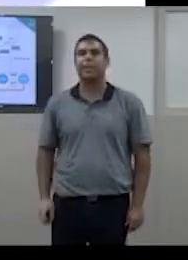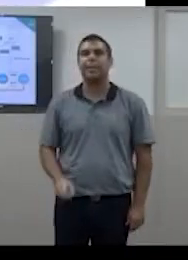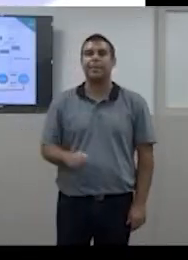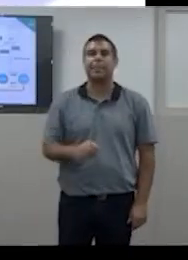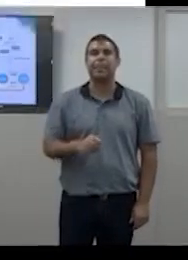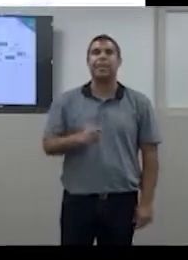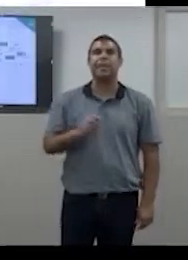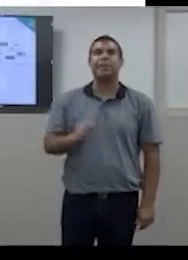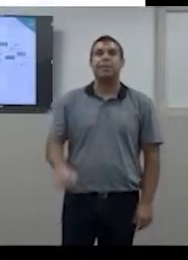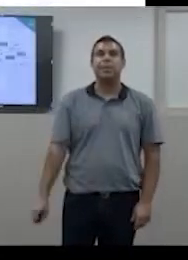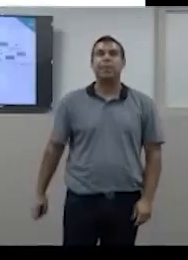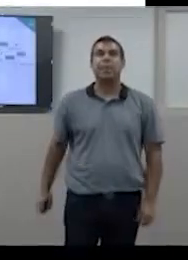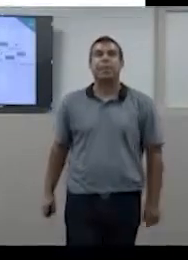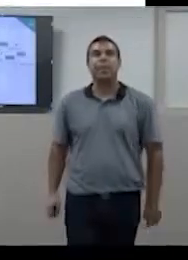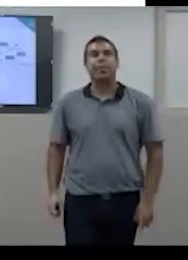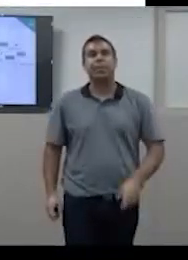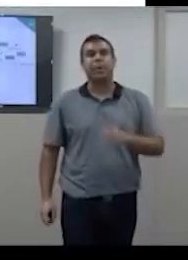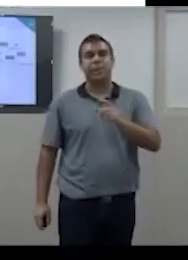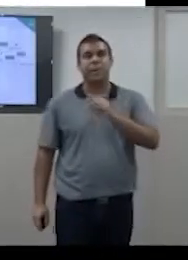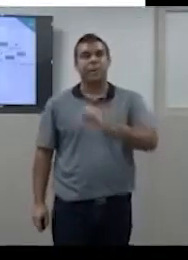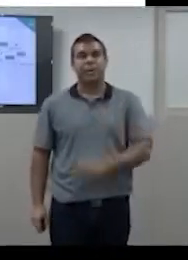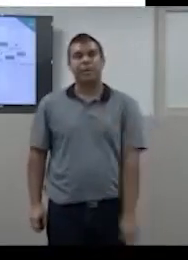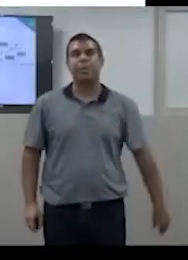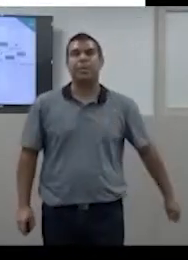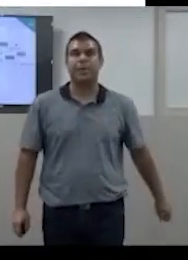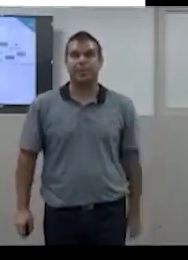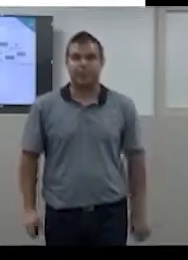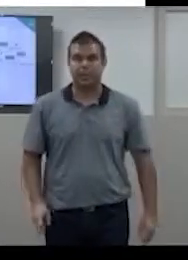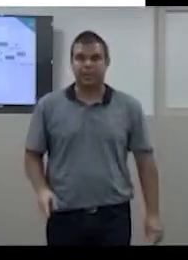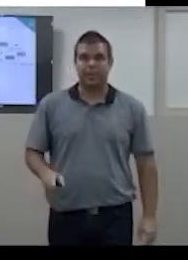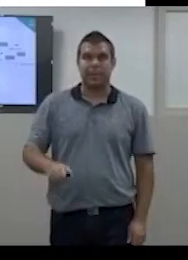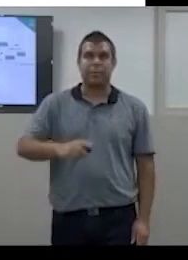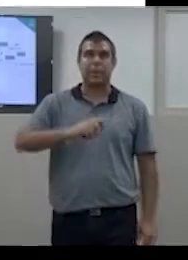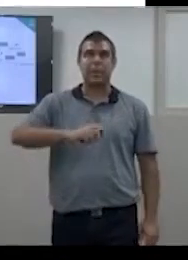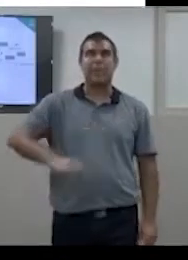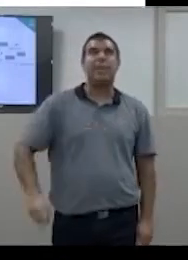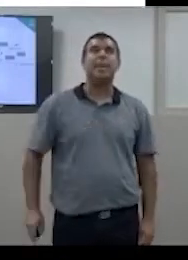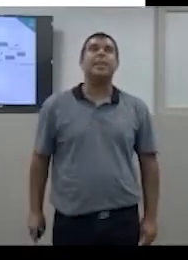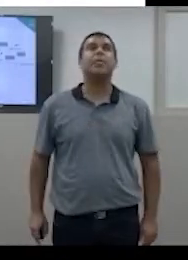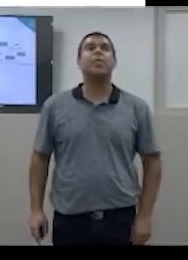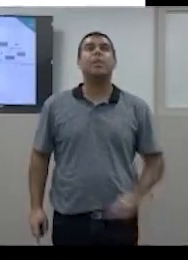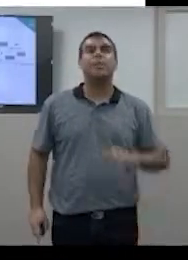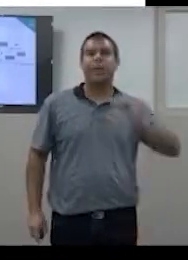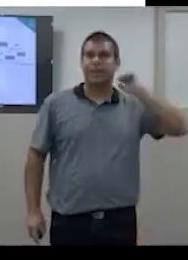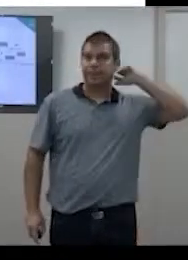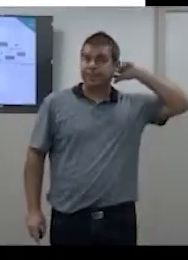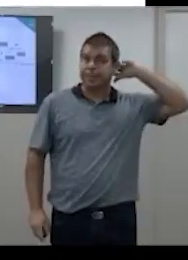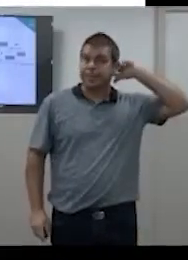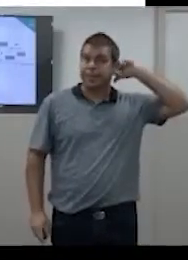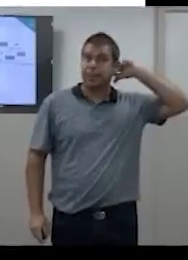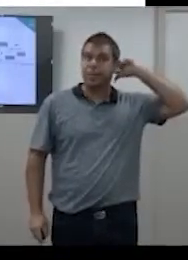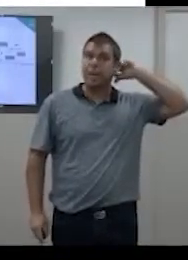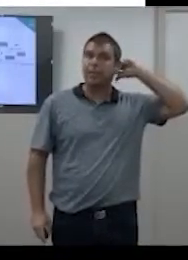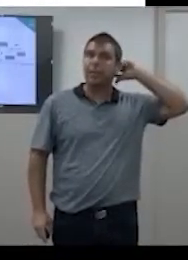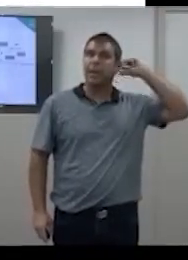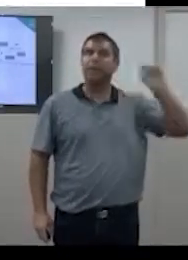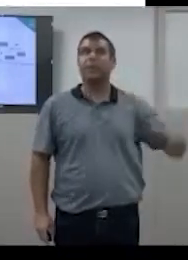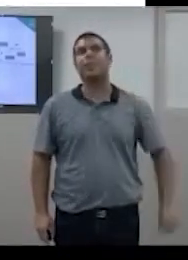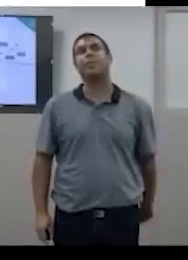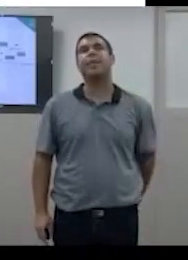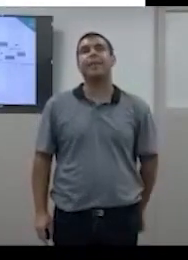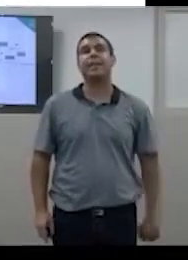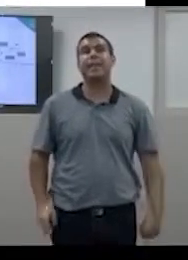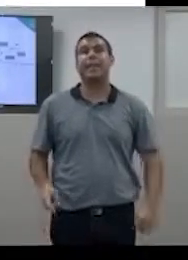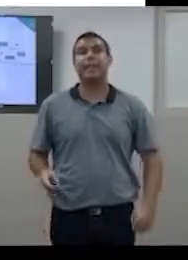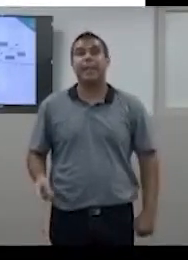que a gente consegue estar trabalhando. Então vamos lá. Pessoal, então assim, vou deixar uma questãozinha para vocês darem uma olhada ali. Então o que ele fala ali? No gráfico ao